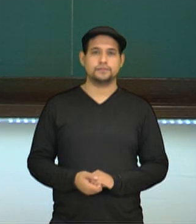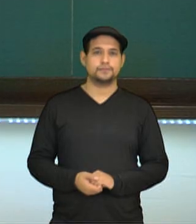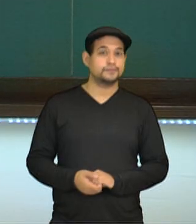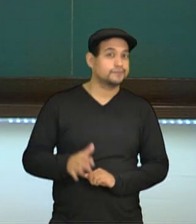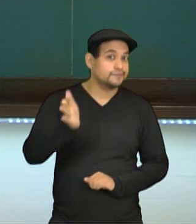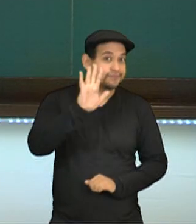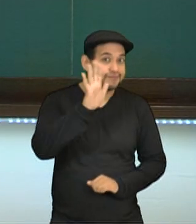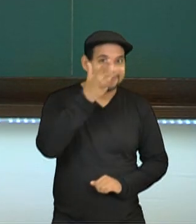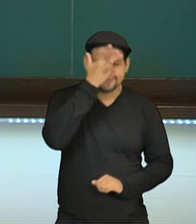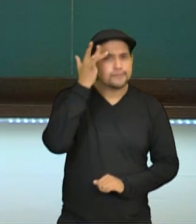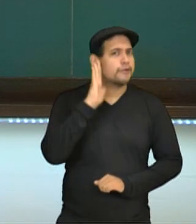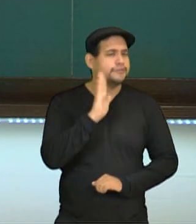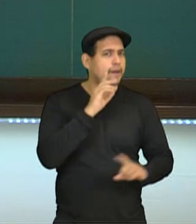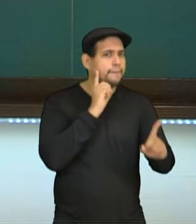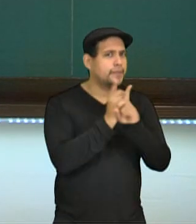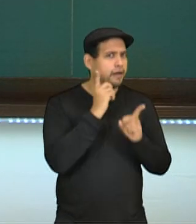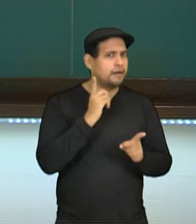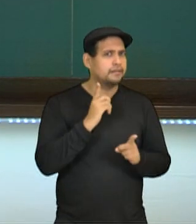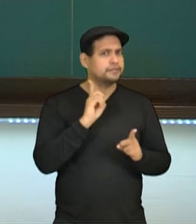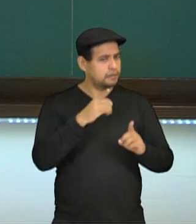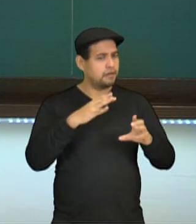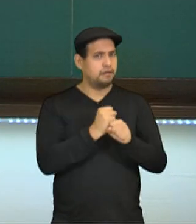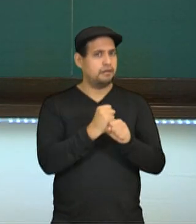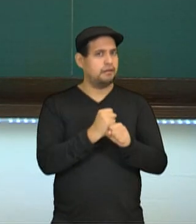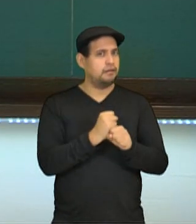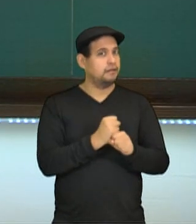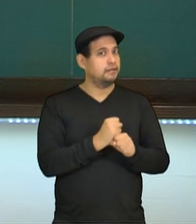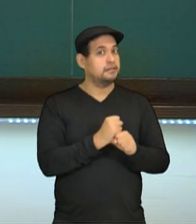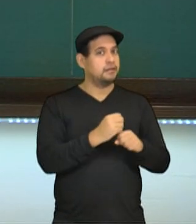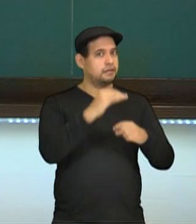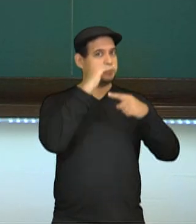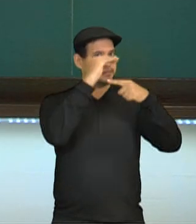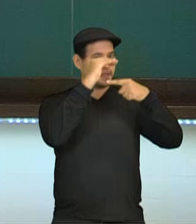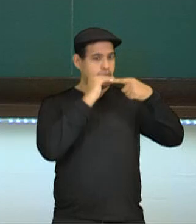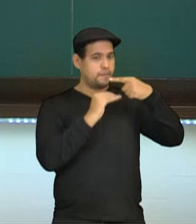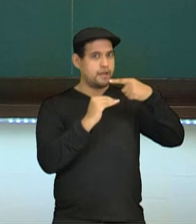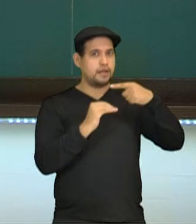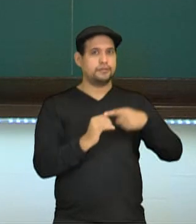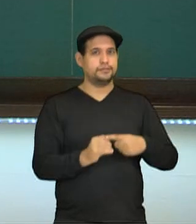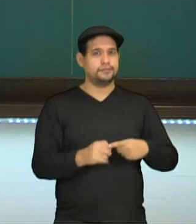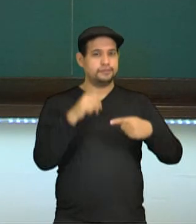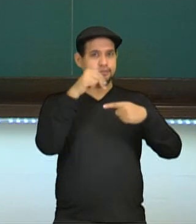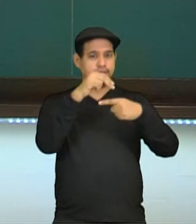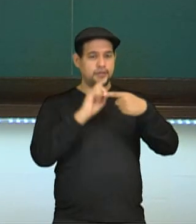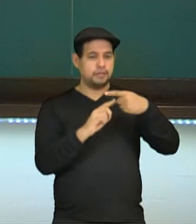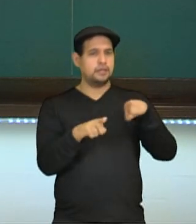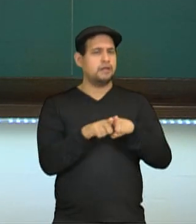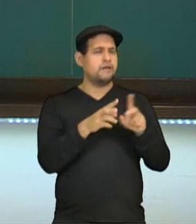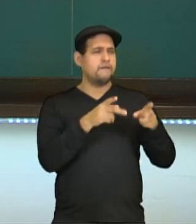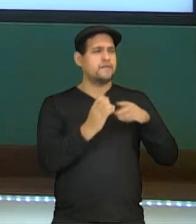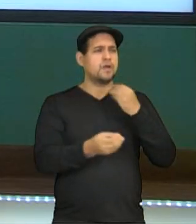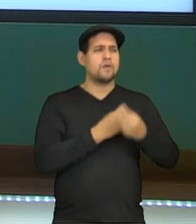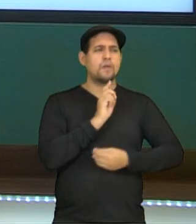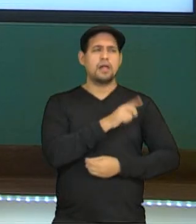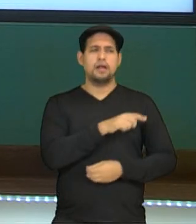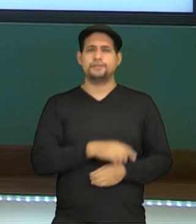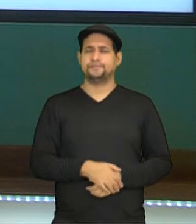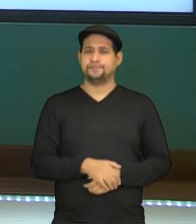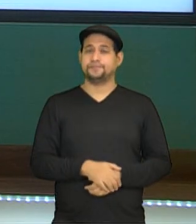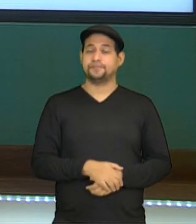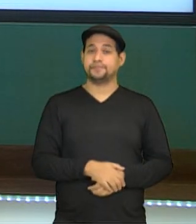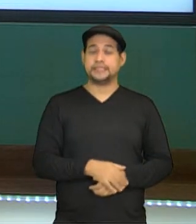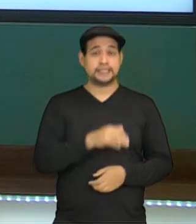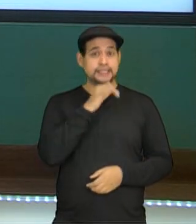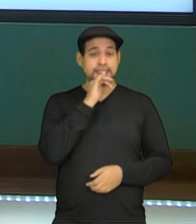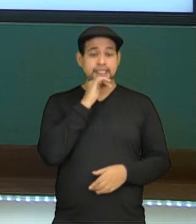E aí, gente, encontraram? Multiplicaram em cima, embaixo, ali, numerador, denominador? Então, vamos ver como é que isso aqui ficou, tá? Então,